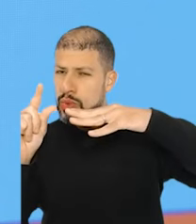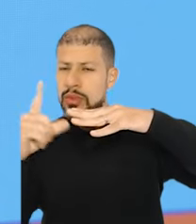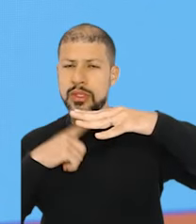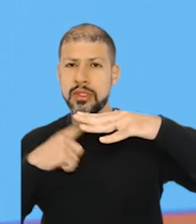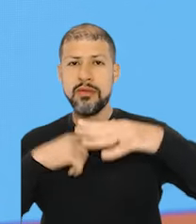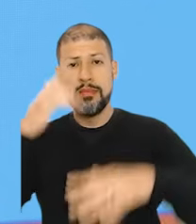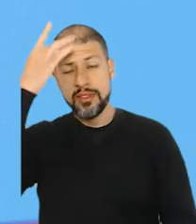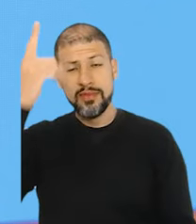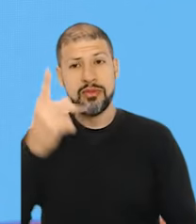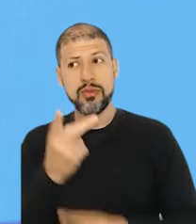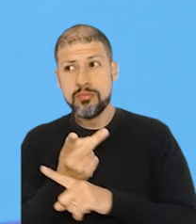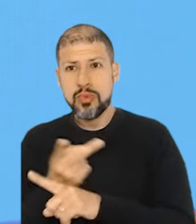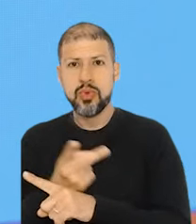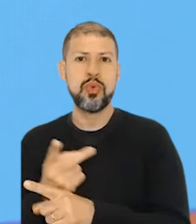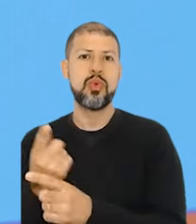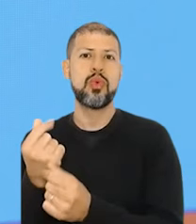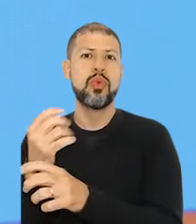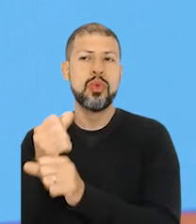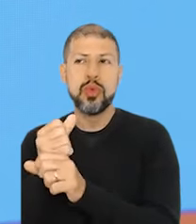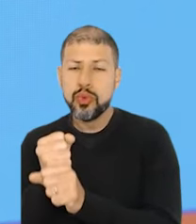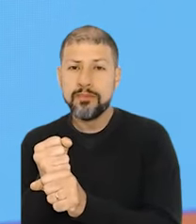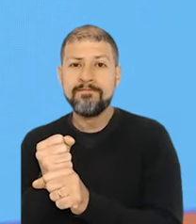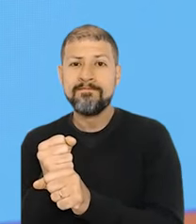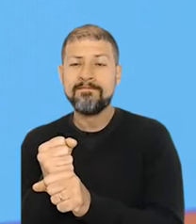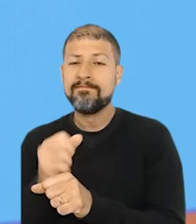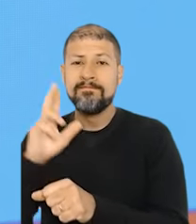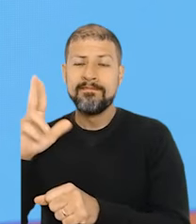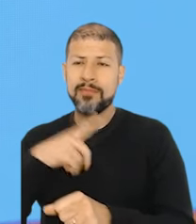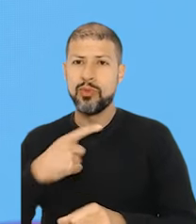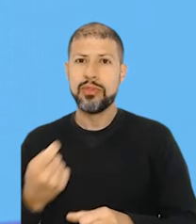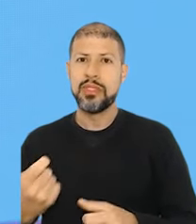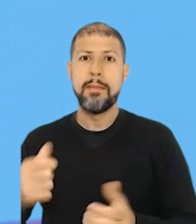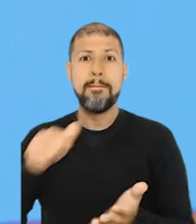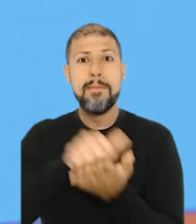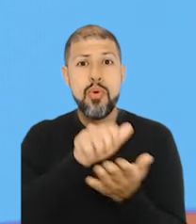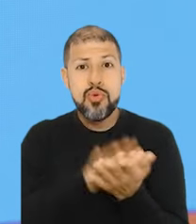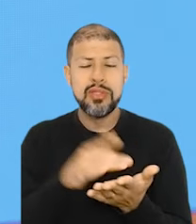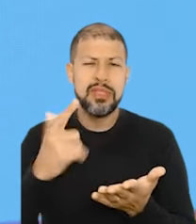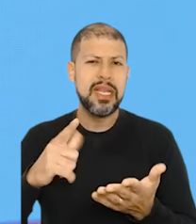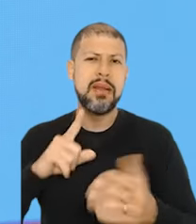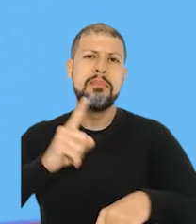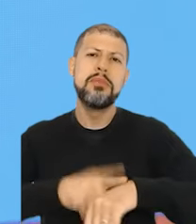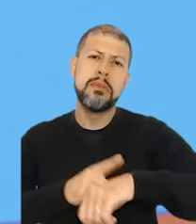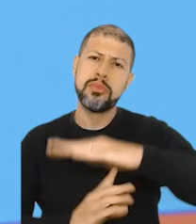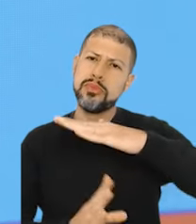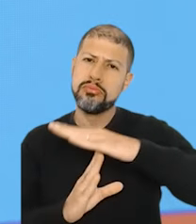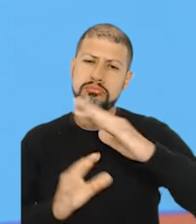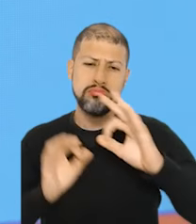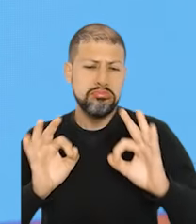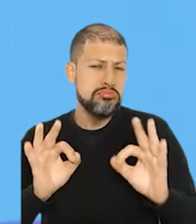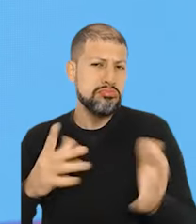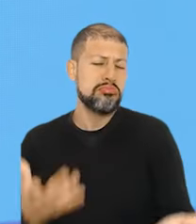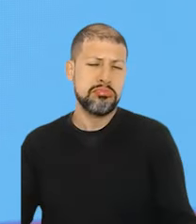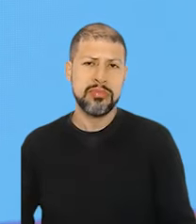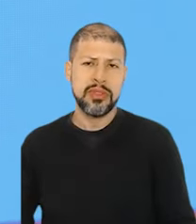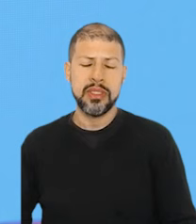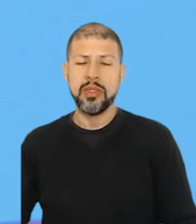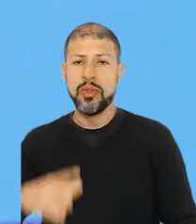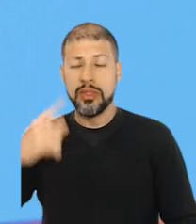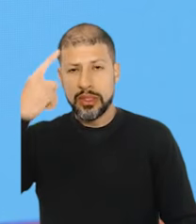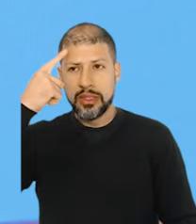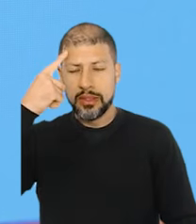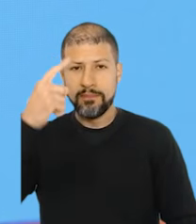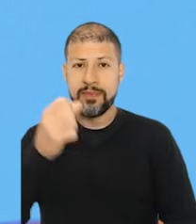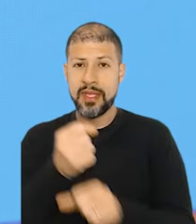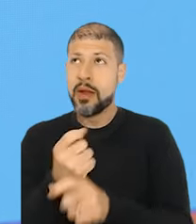tiver que procurar um contador não vai ter penalidade não vai ter um monte de coisa imposta porque você já tá no tempo correto então temha sempre se mente